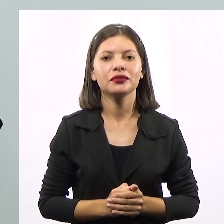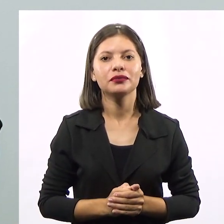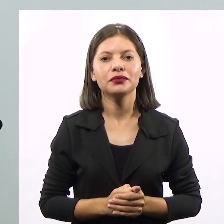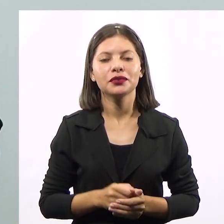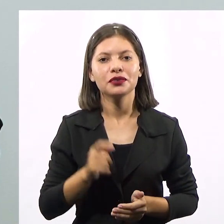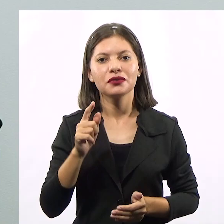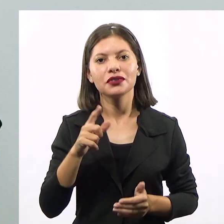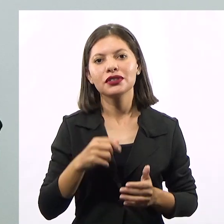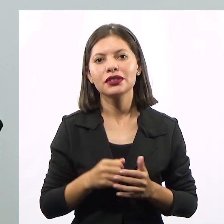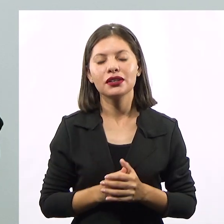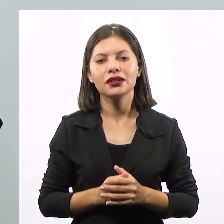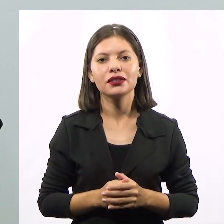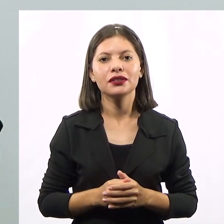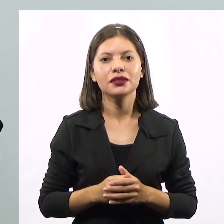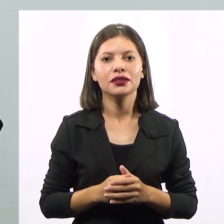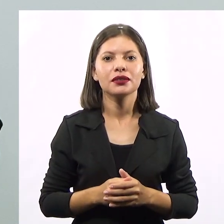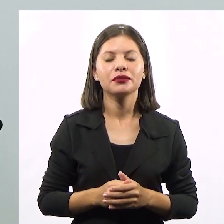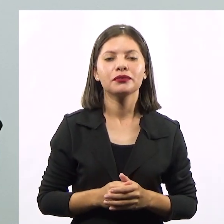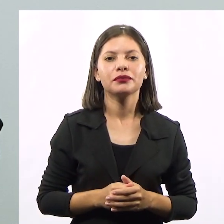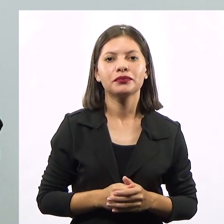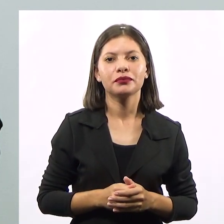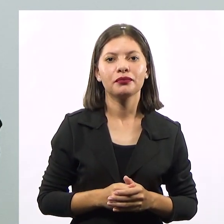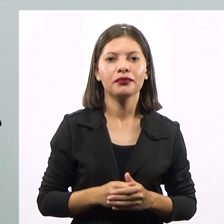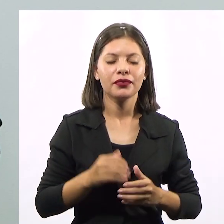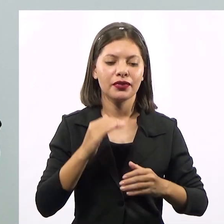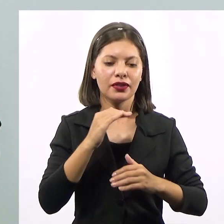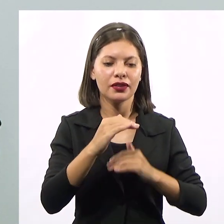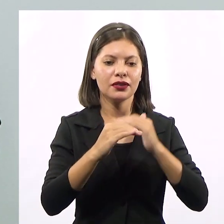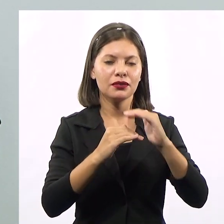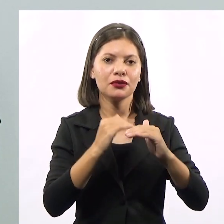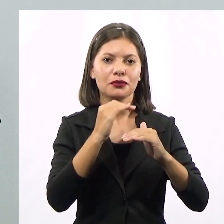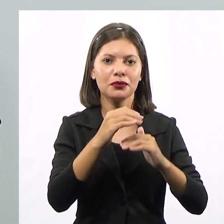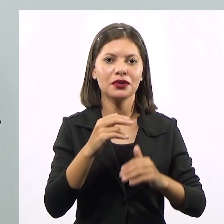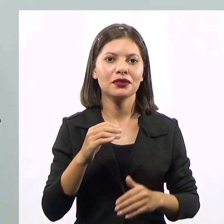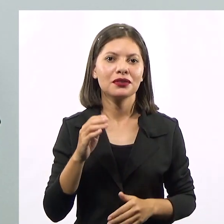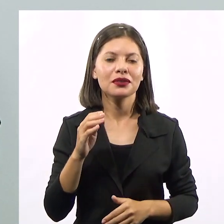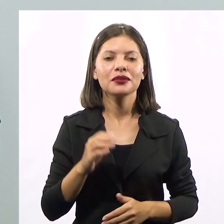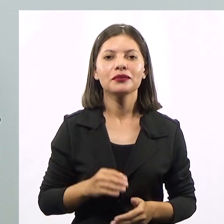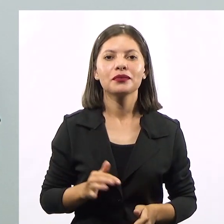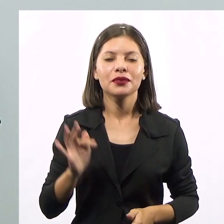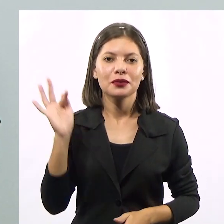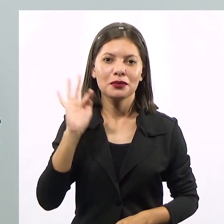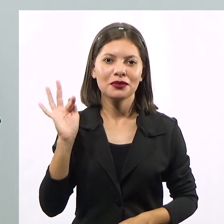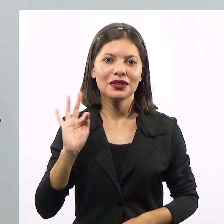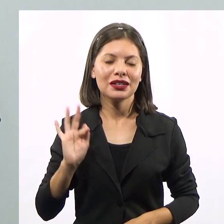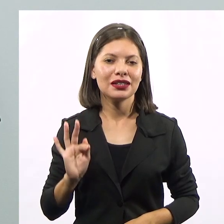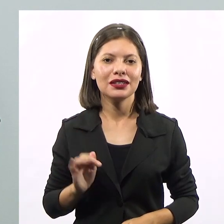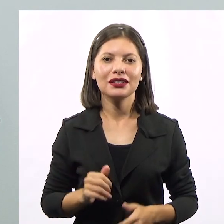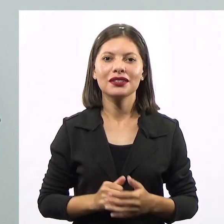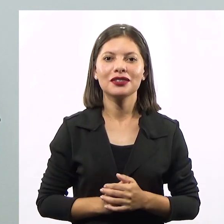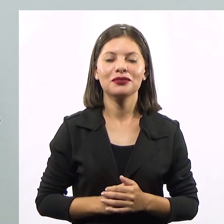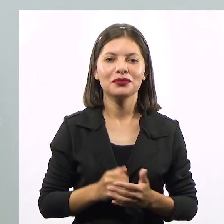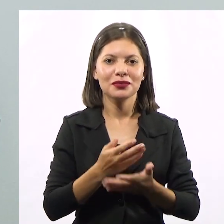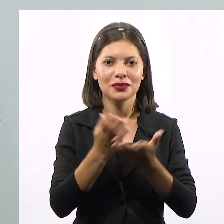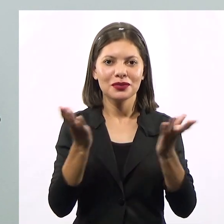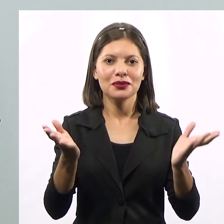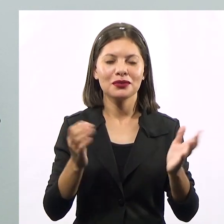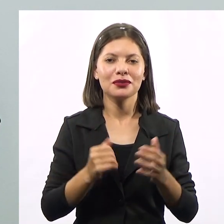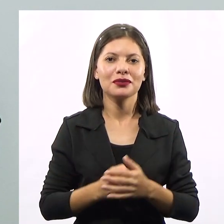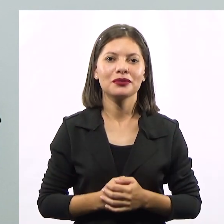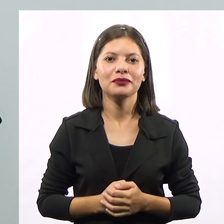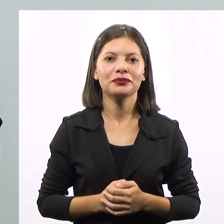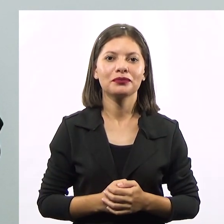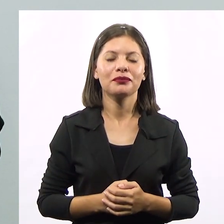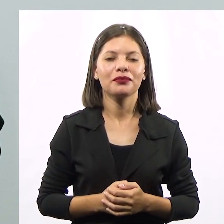dando, né, possibilitando esse desenvolvimento. Então, é muito bom, muito bom. Estou bem feliz e desejo sucesso a